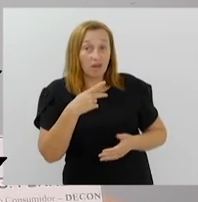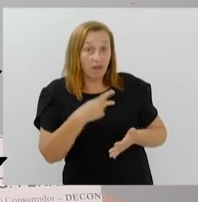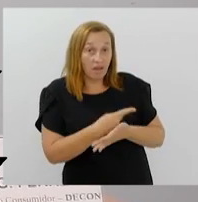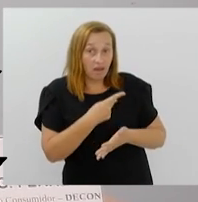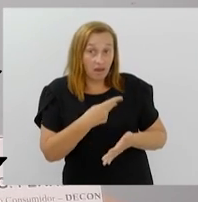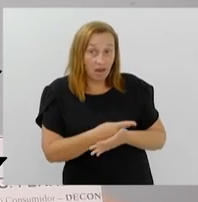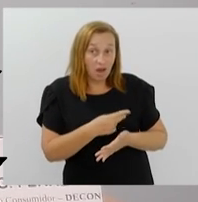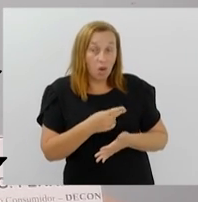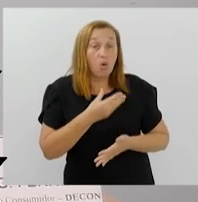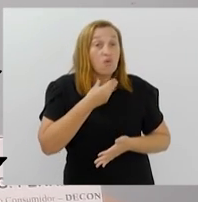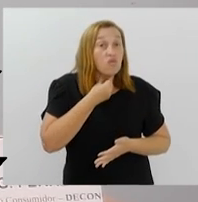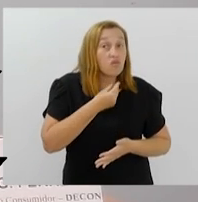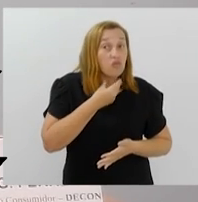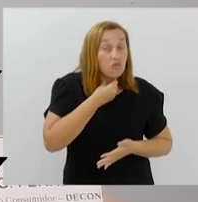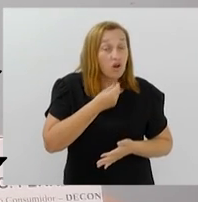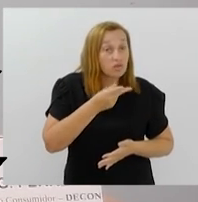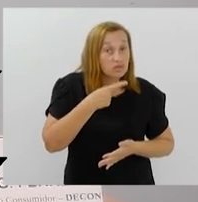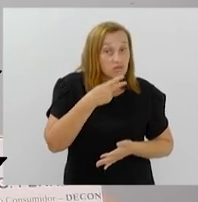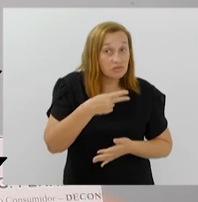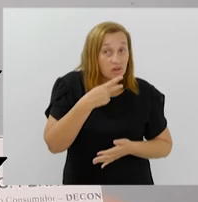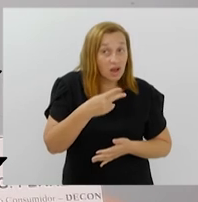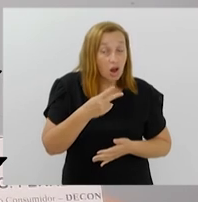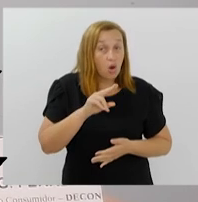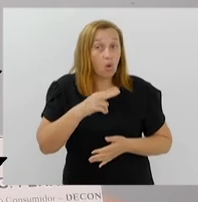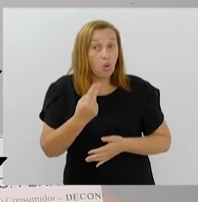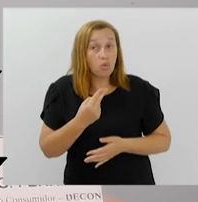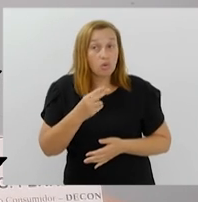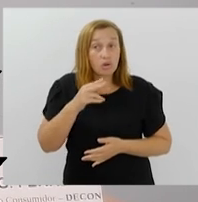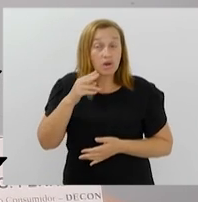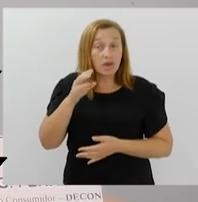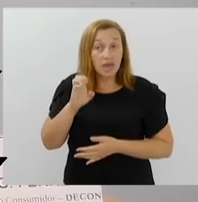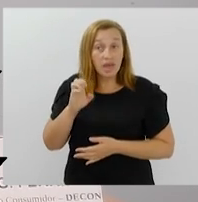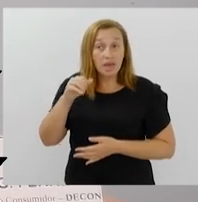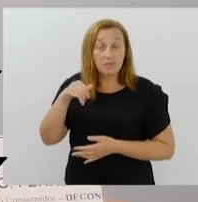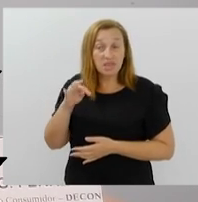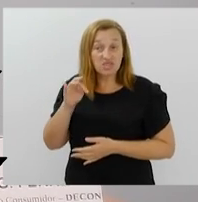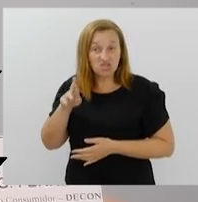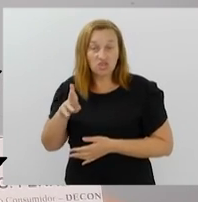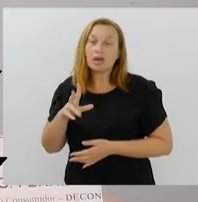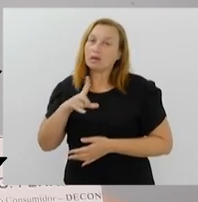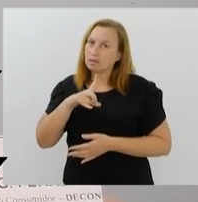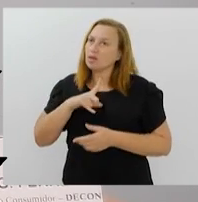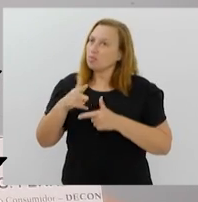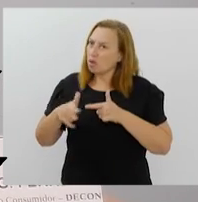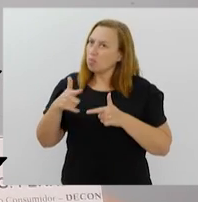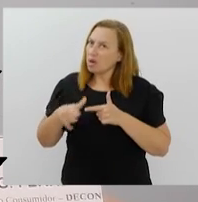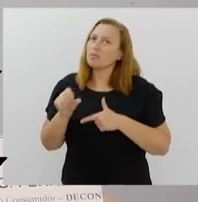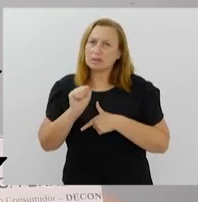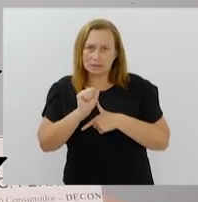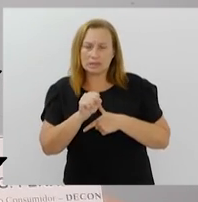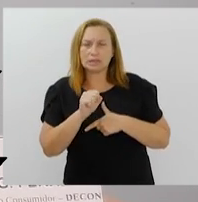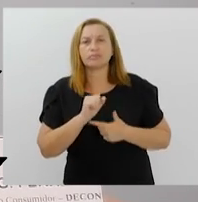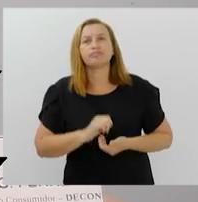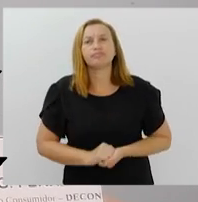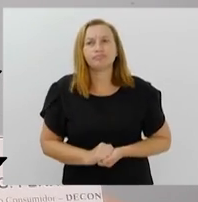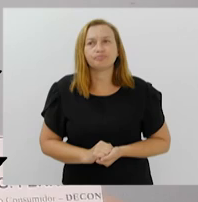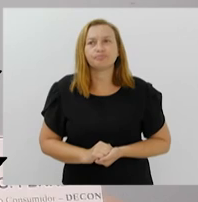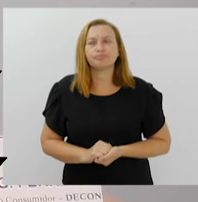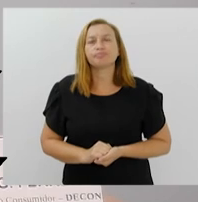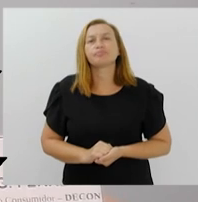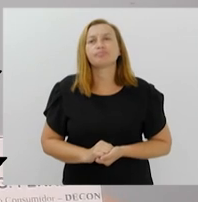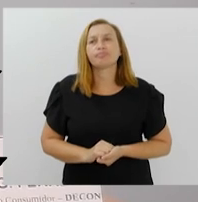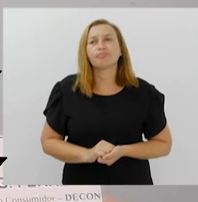ou omiti informação relevante Então temos um problema Cível Com certeza temos um